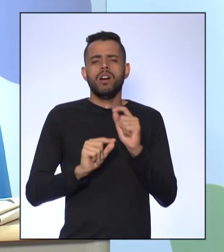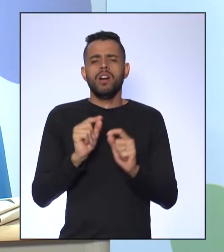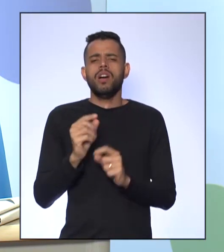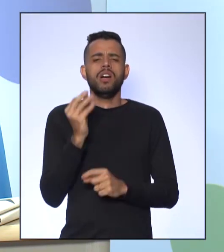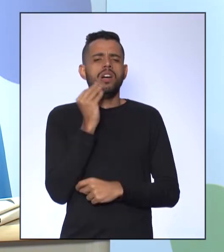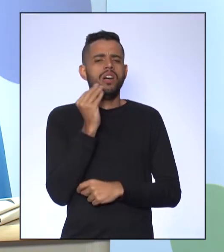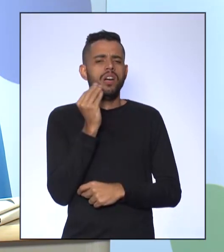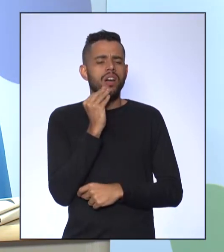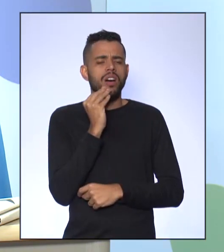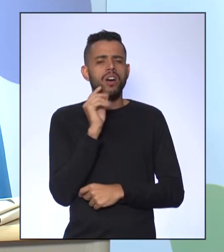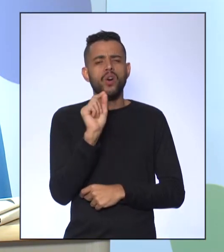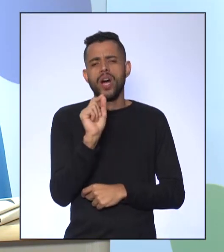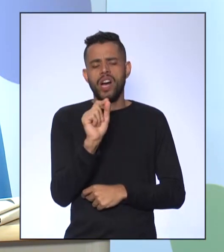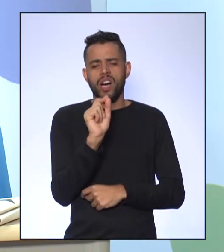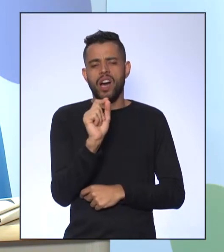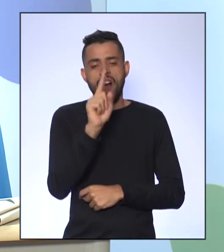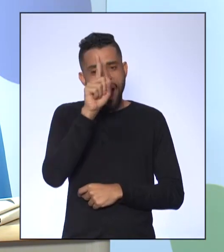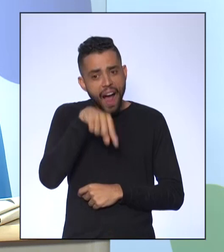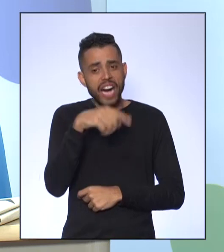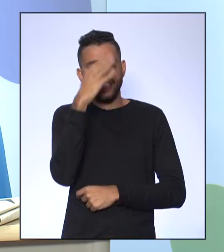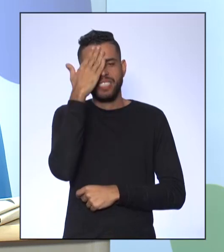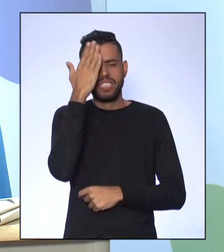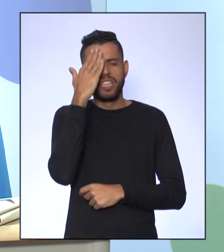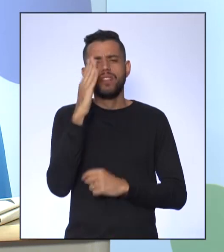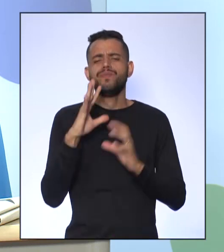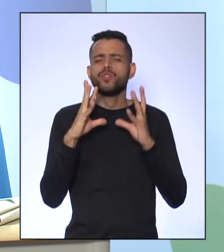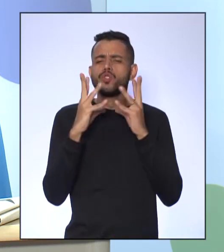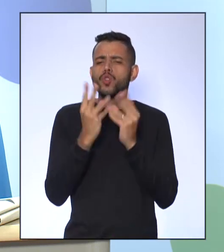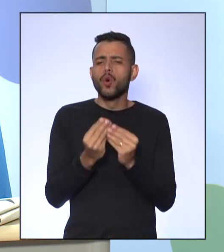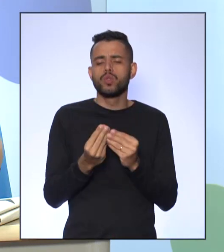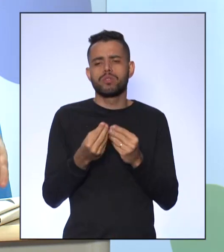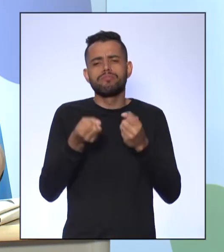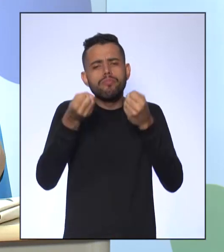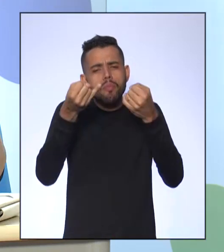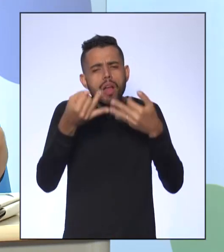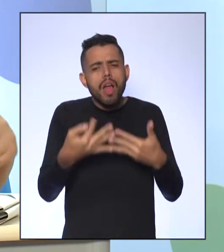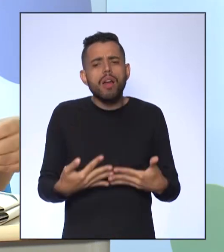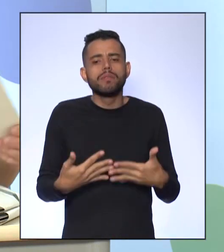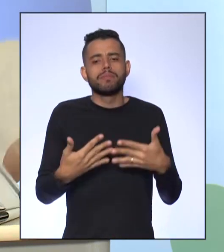Ela vai buscar entender os argumentos que estão postos ali.